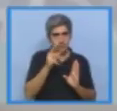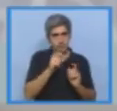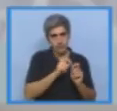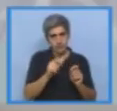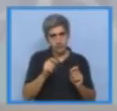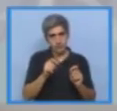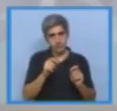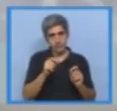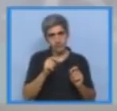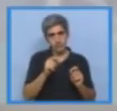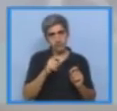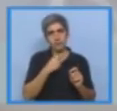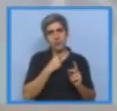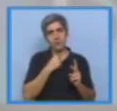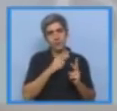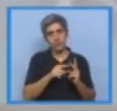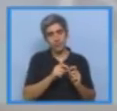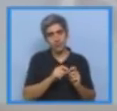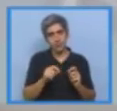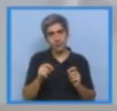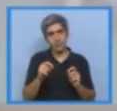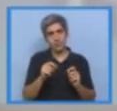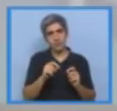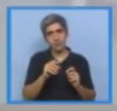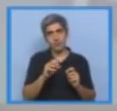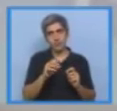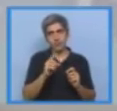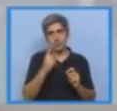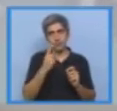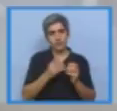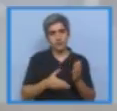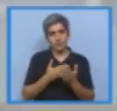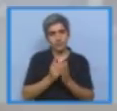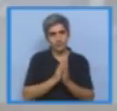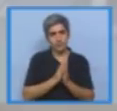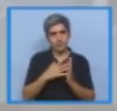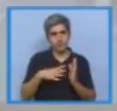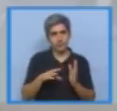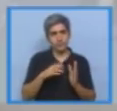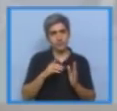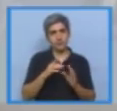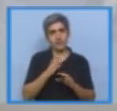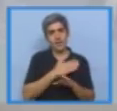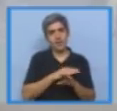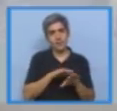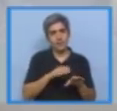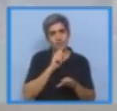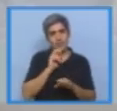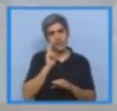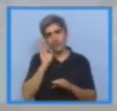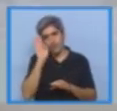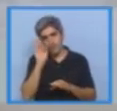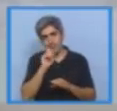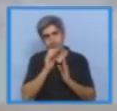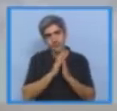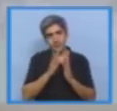de verão, também agora durante o mês de agosto ainda vai havendo todas as semanas uma proposta de oração para as férias. Se antes de irem para a praia, quiserem ir lá espreitar para depois